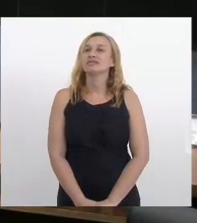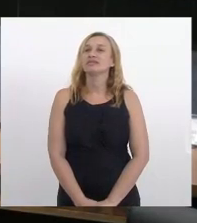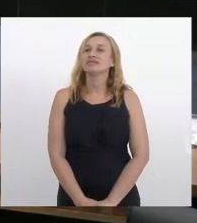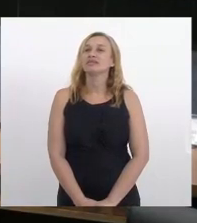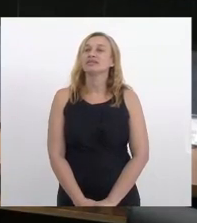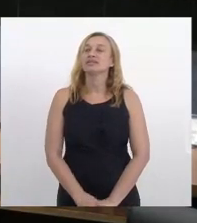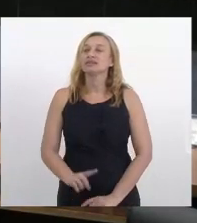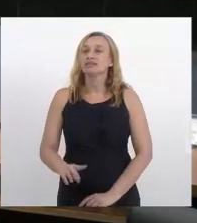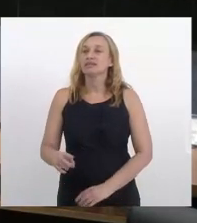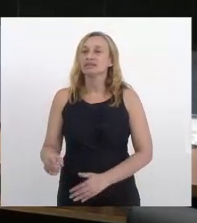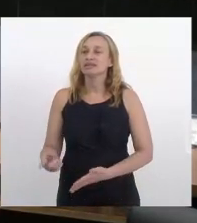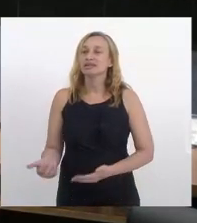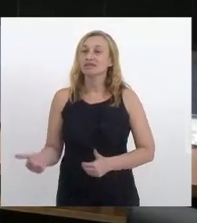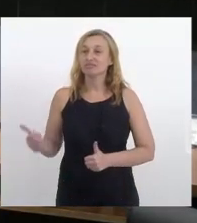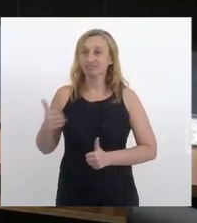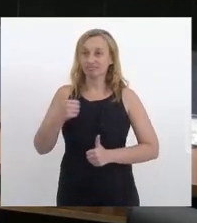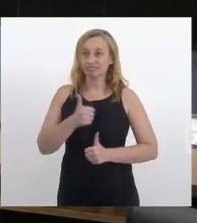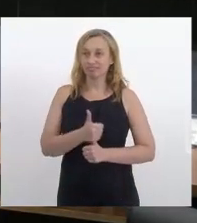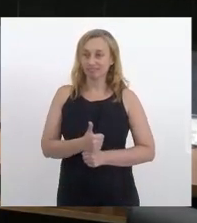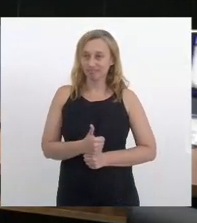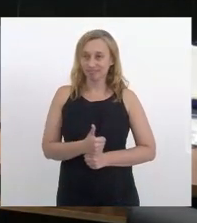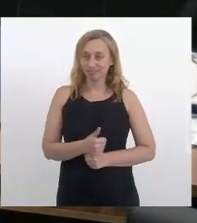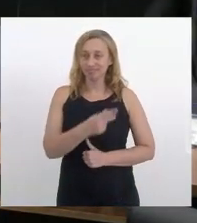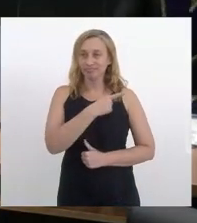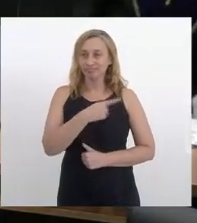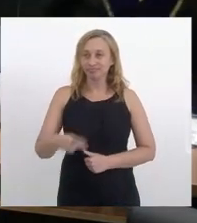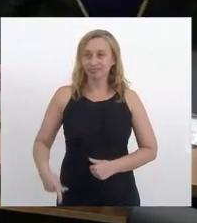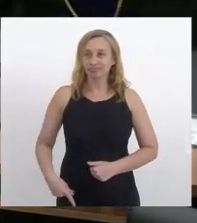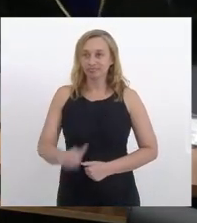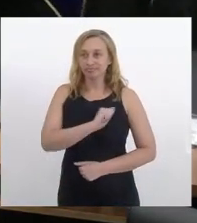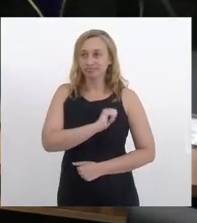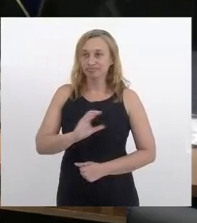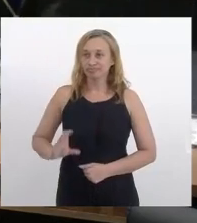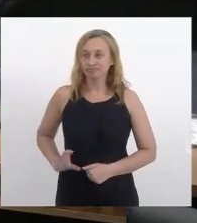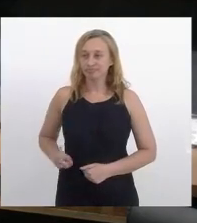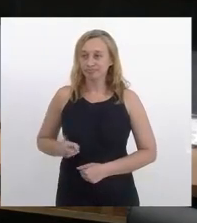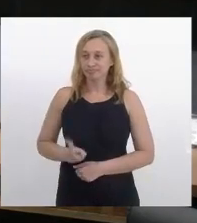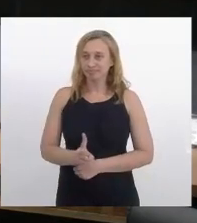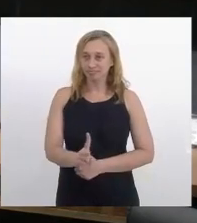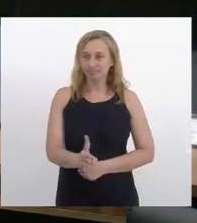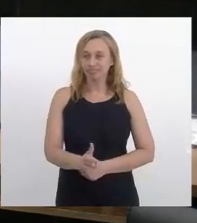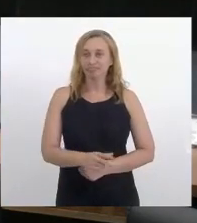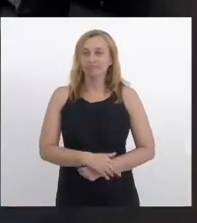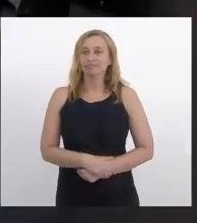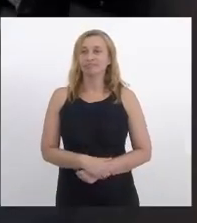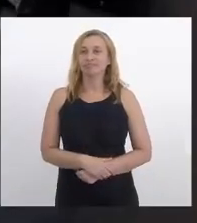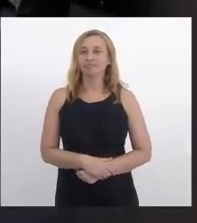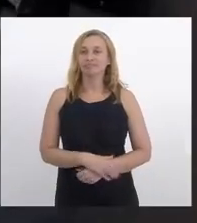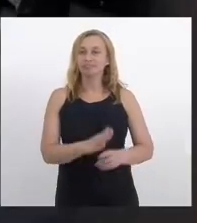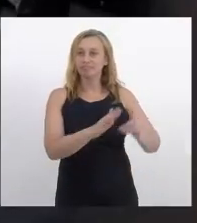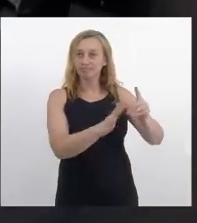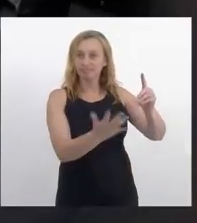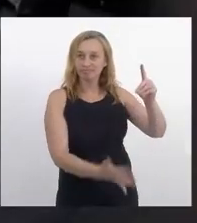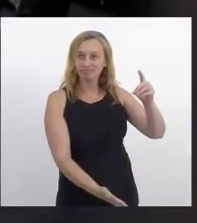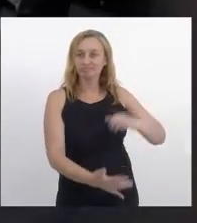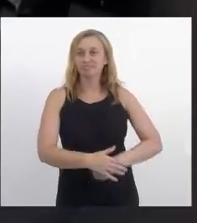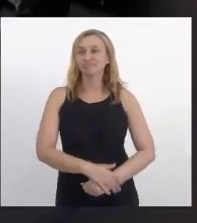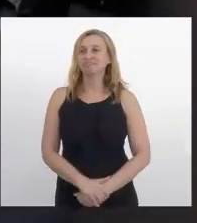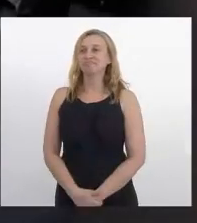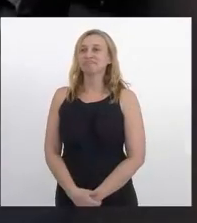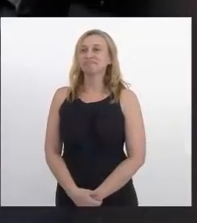Passo novamente a presidência ao deputado André Siciliano, que segue com a solenidade.